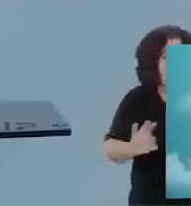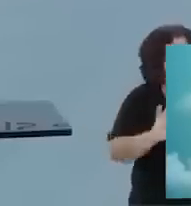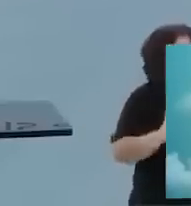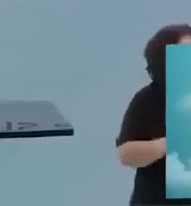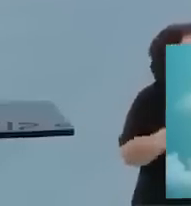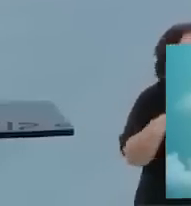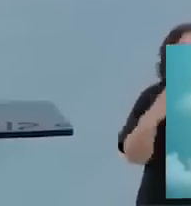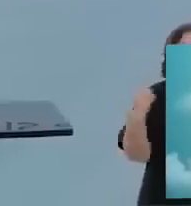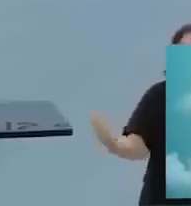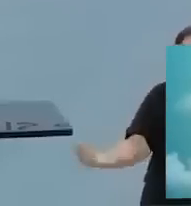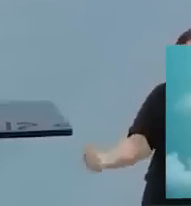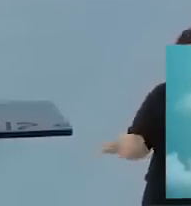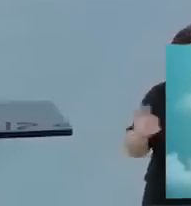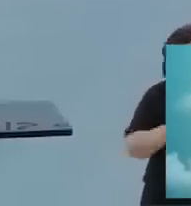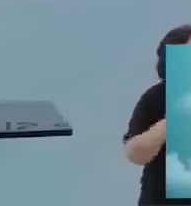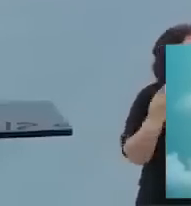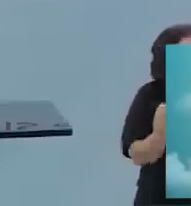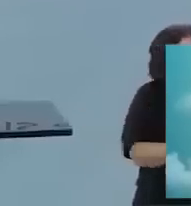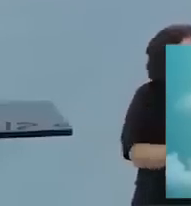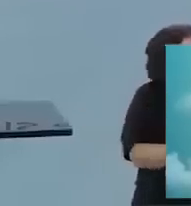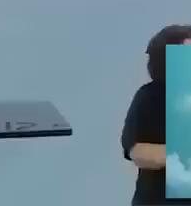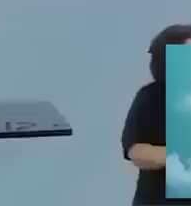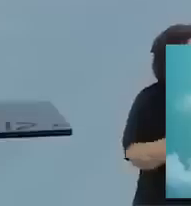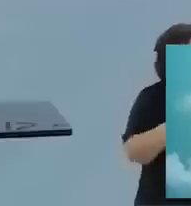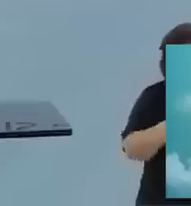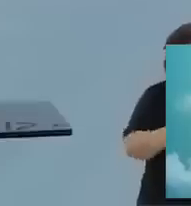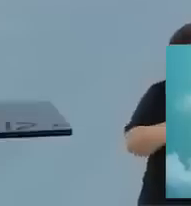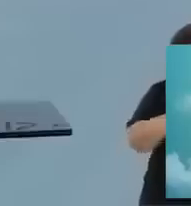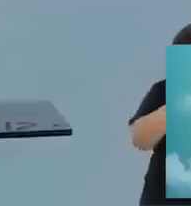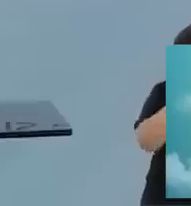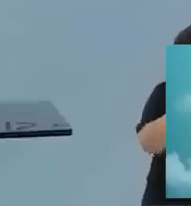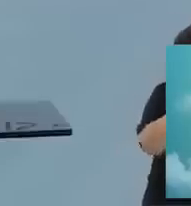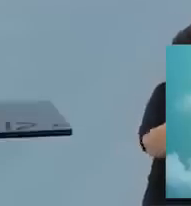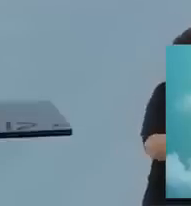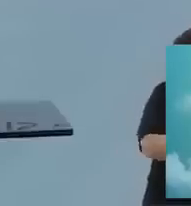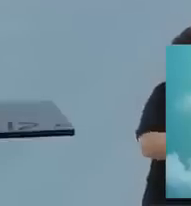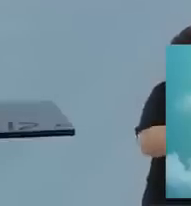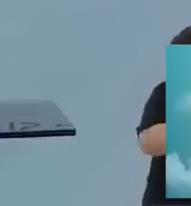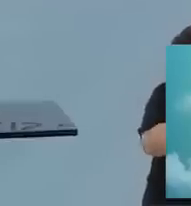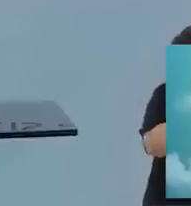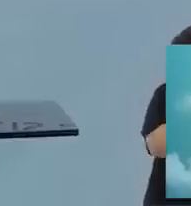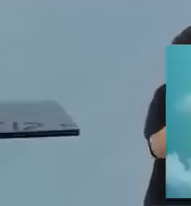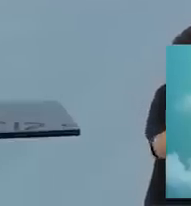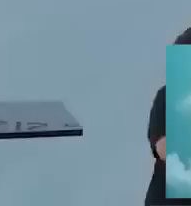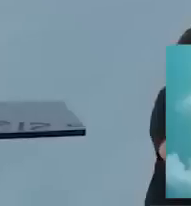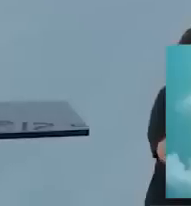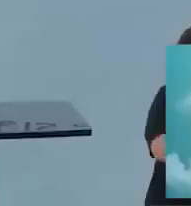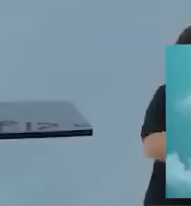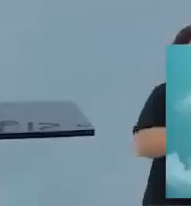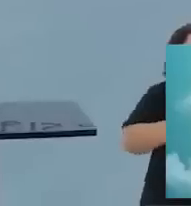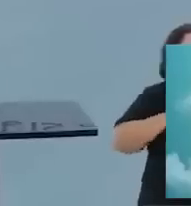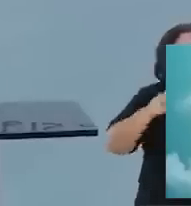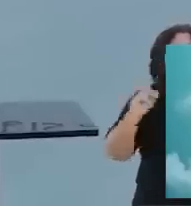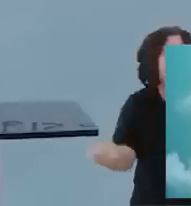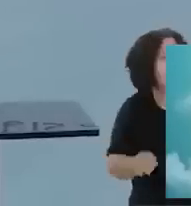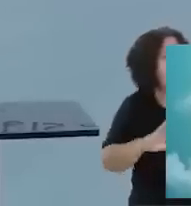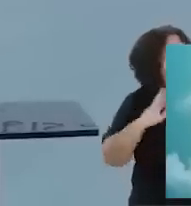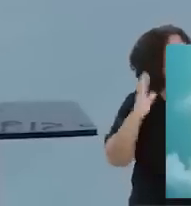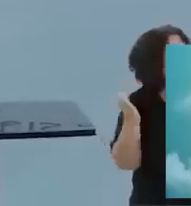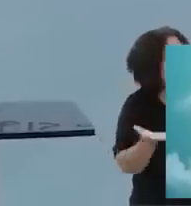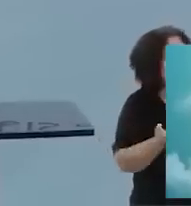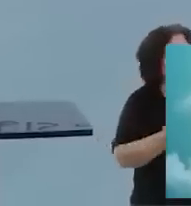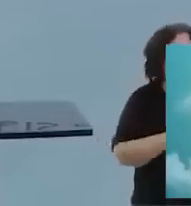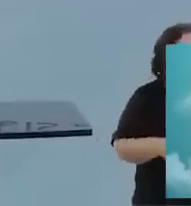na igreja. Na igreja de Corinto havia partidos, sou de Paulo, sou de Pedro, sou de Apolo, sou de